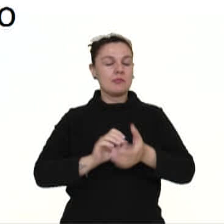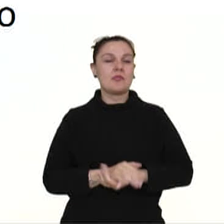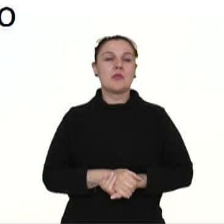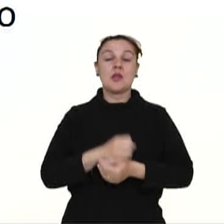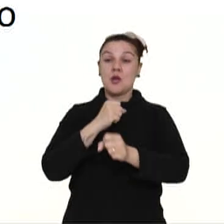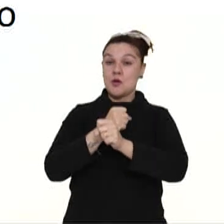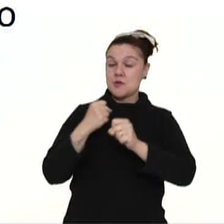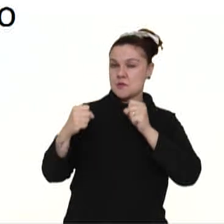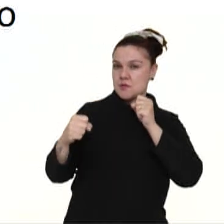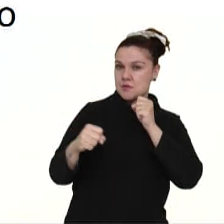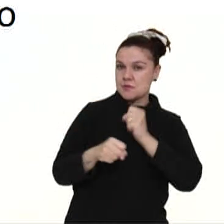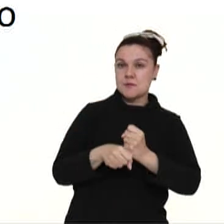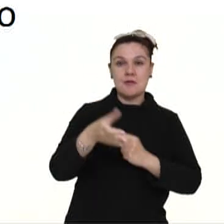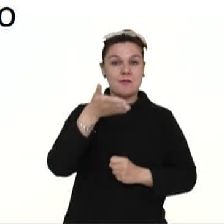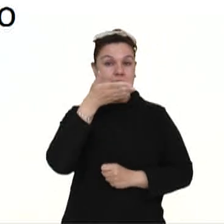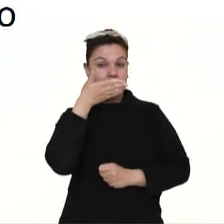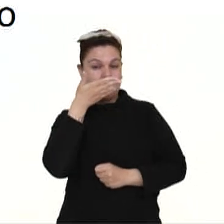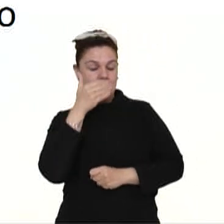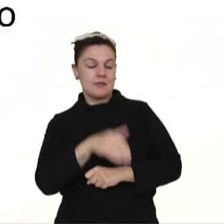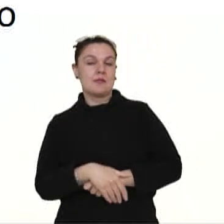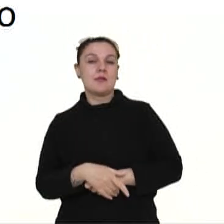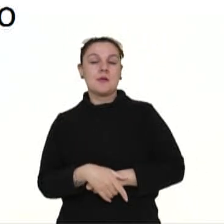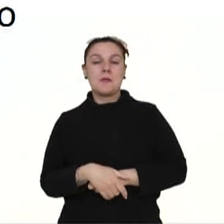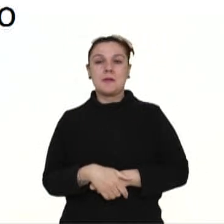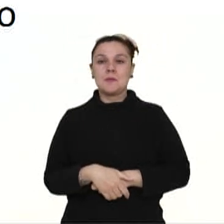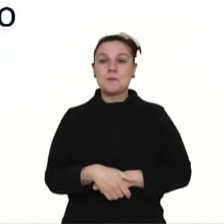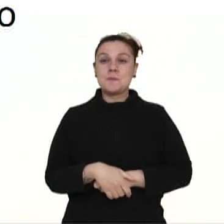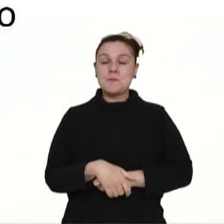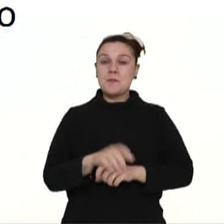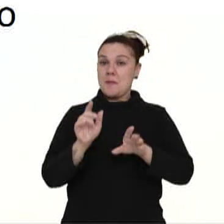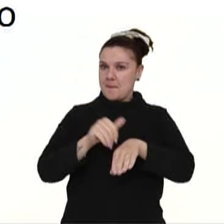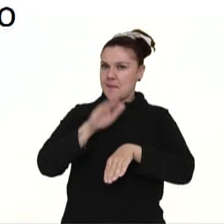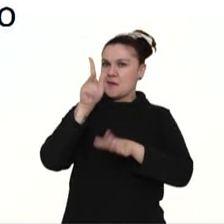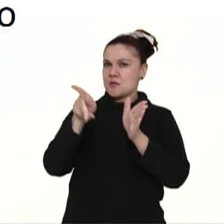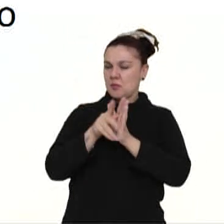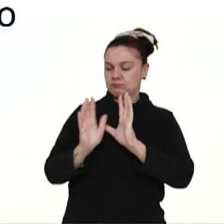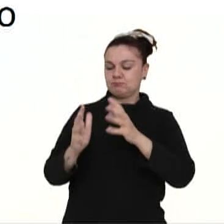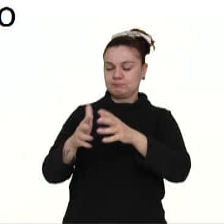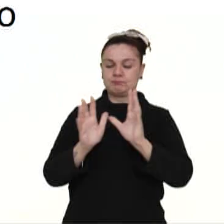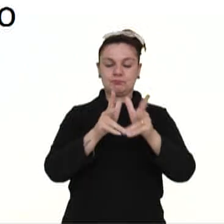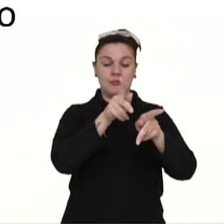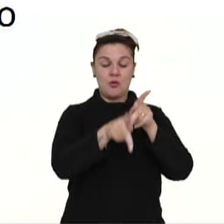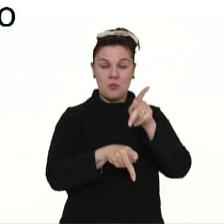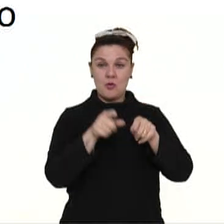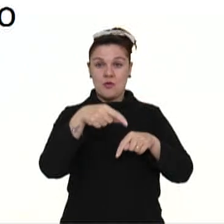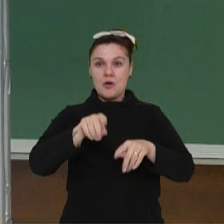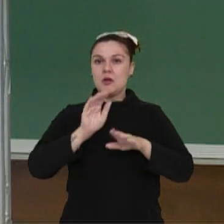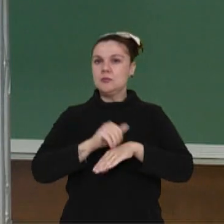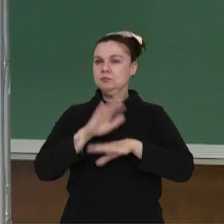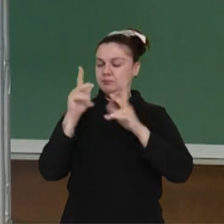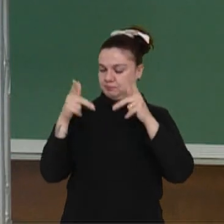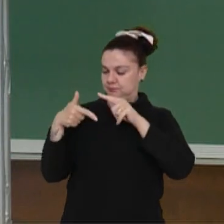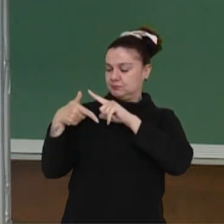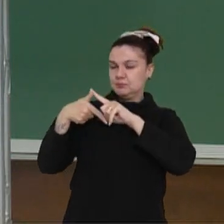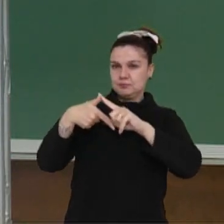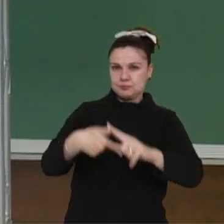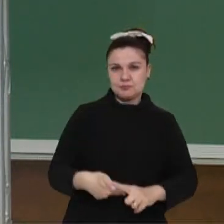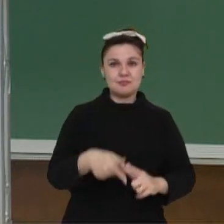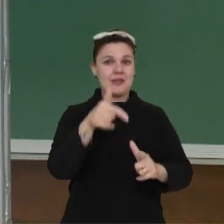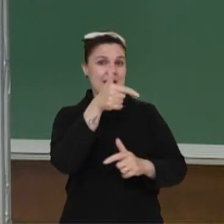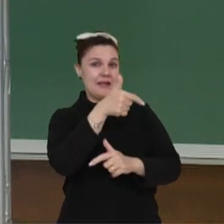em sociedades tribais aqui, principalmente sociedades indígenas, que ainda utilizavam apenas as suas tradições, não estavam